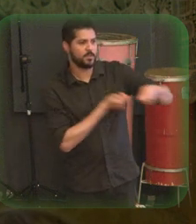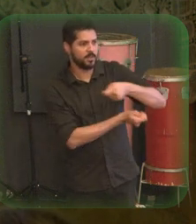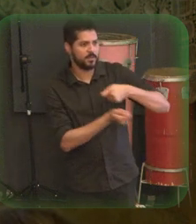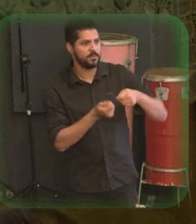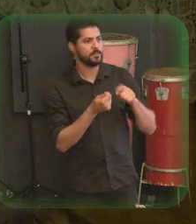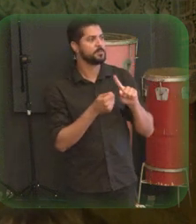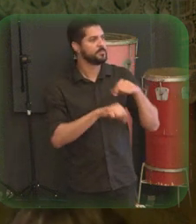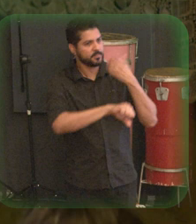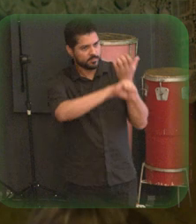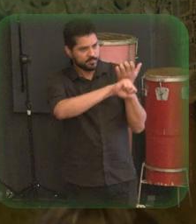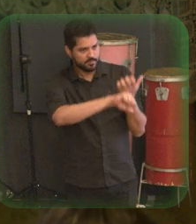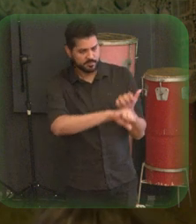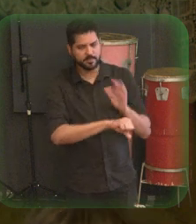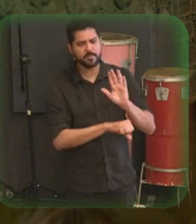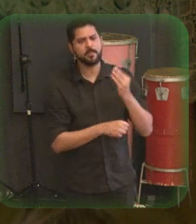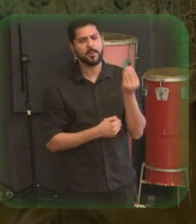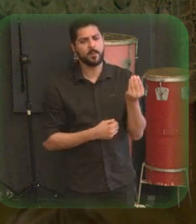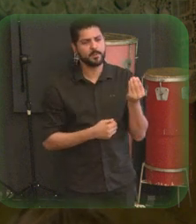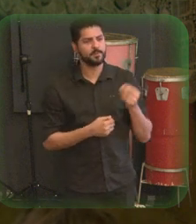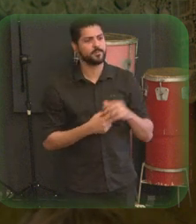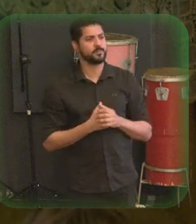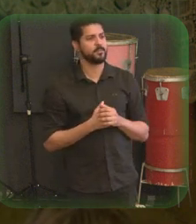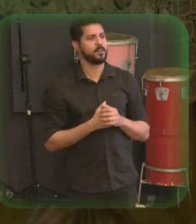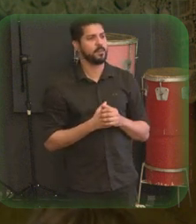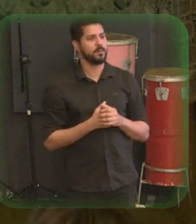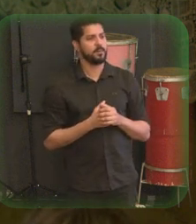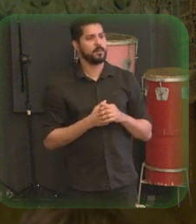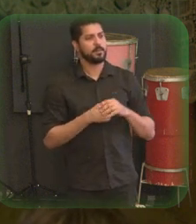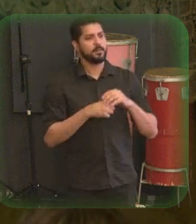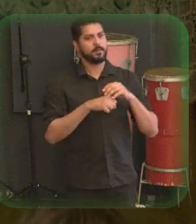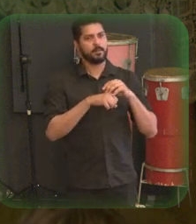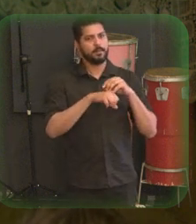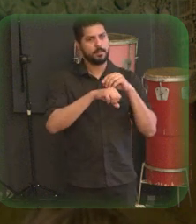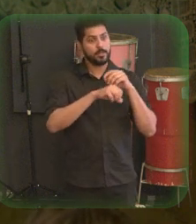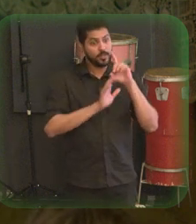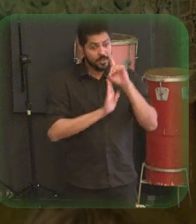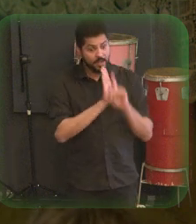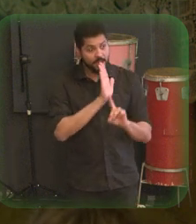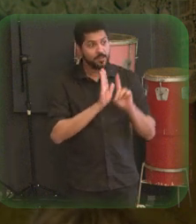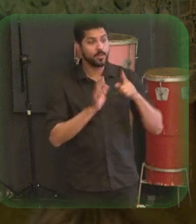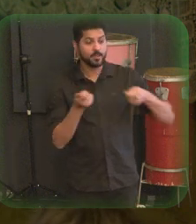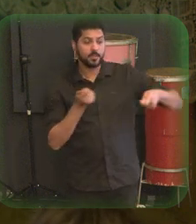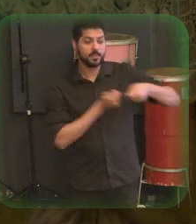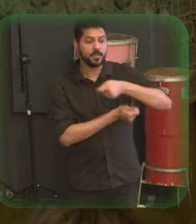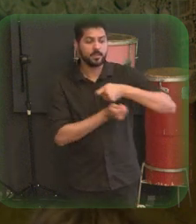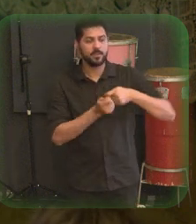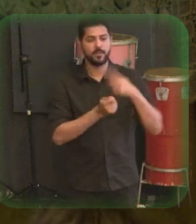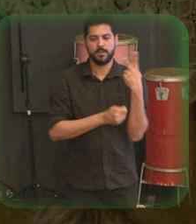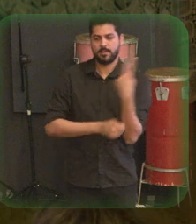lá, escola do Uruguai, né? Dos escravos do reino. Era normal.